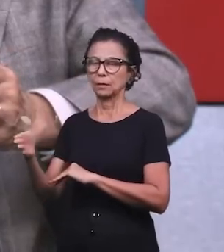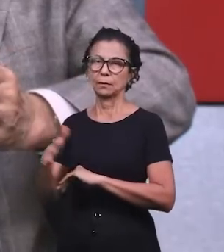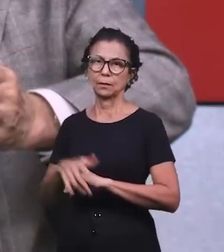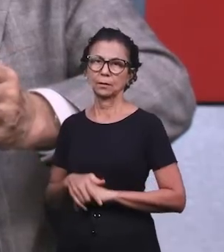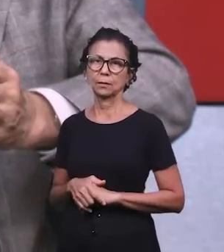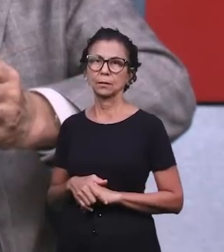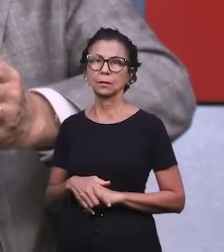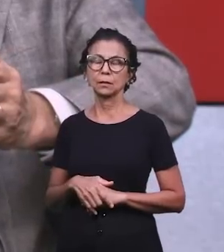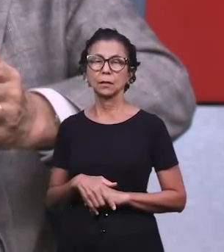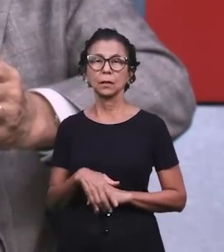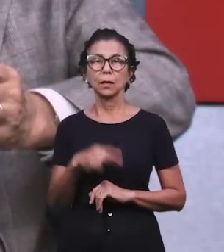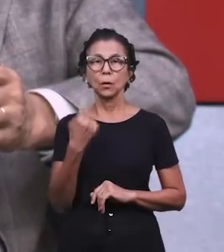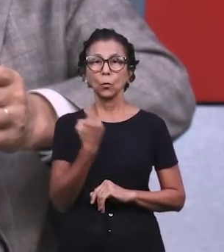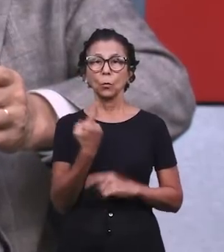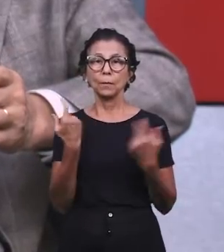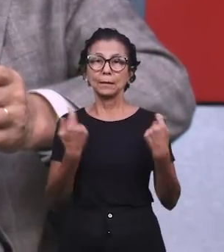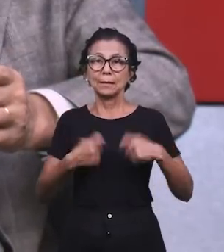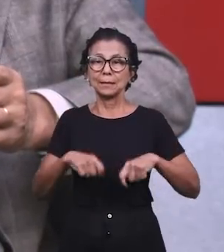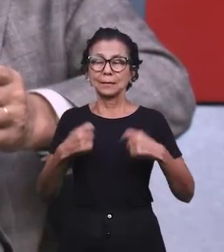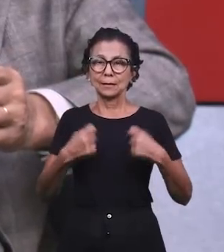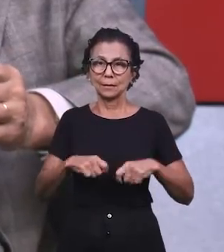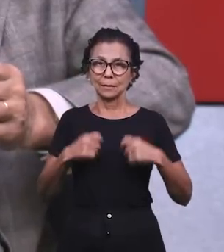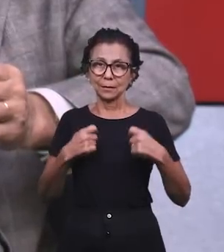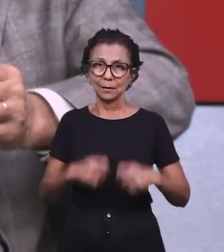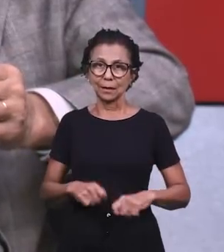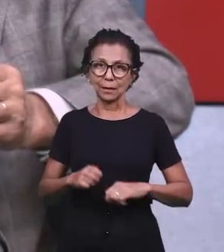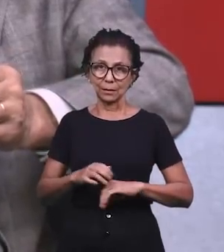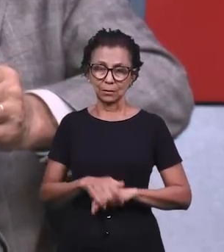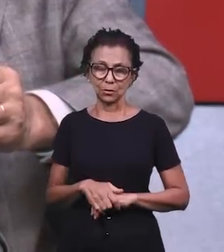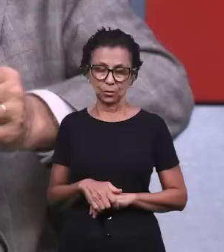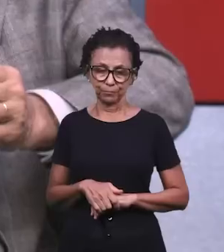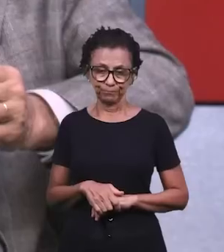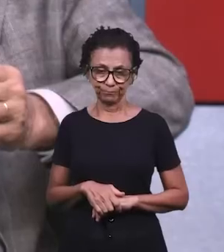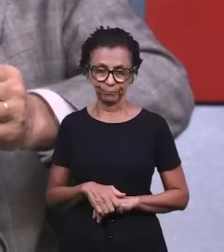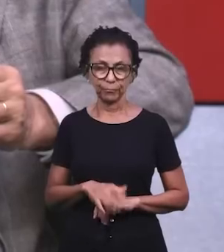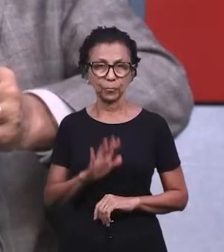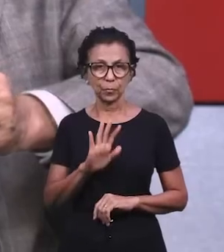Às vezes você chega na igreja, eu vou contar uma experiência